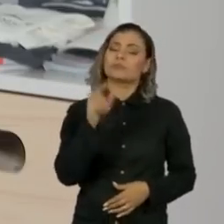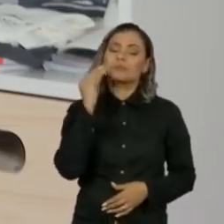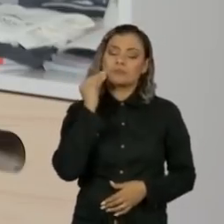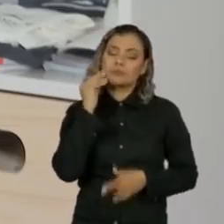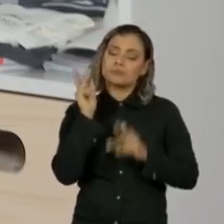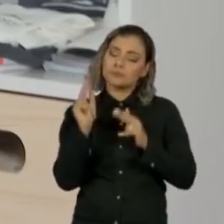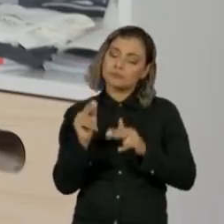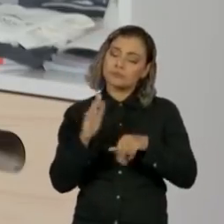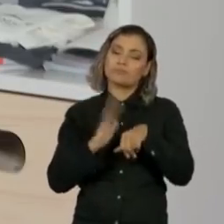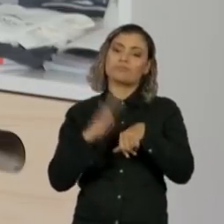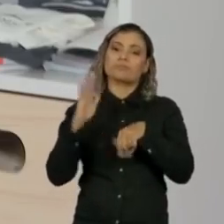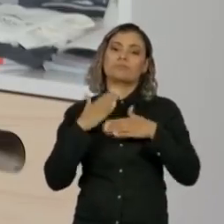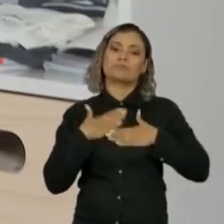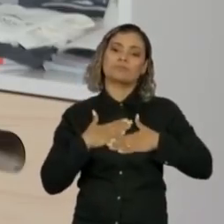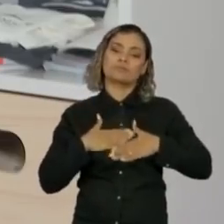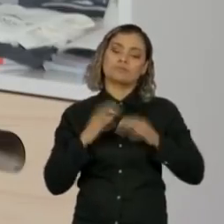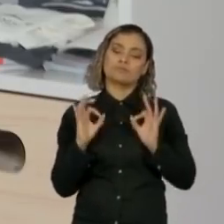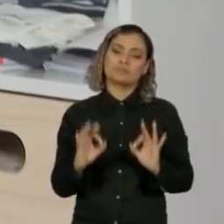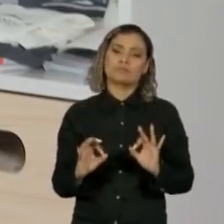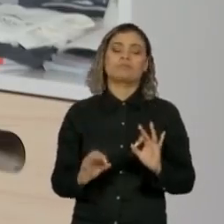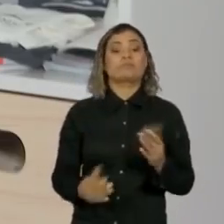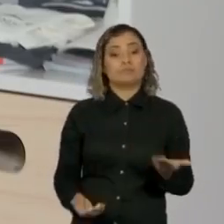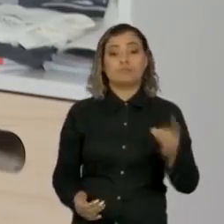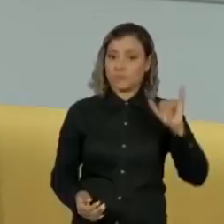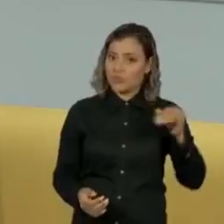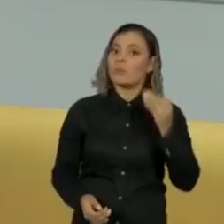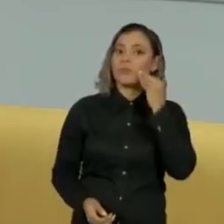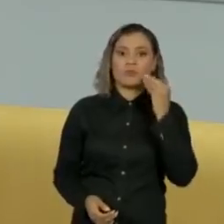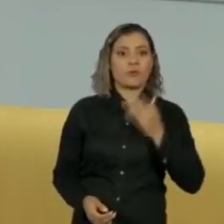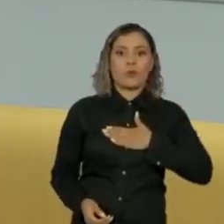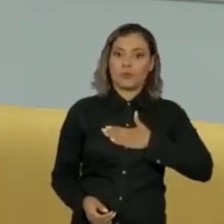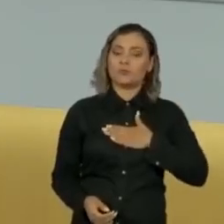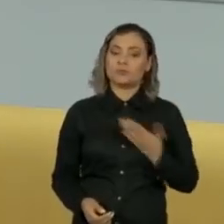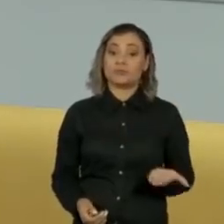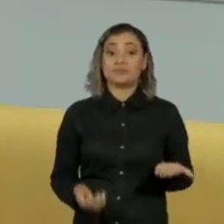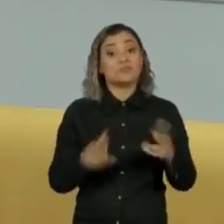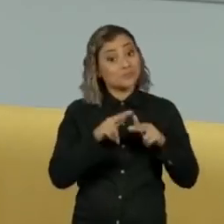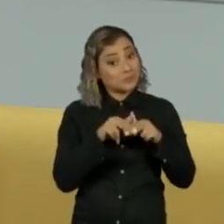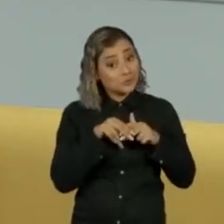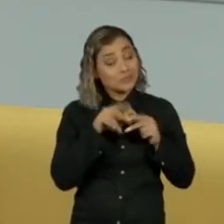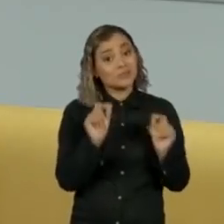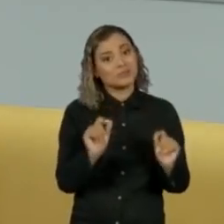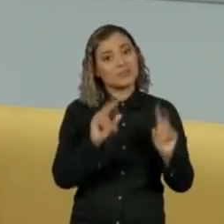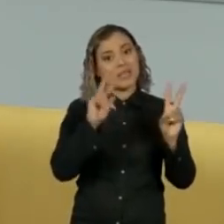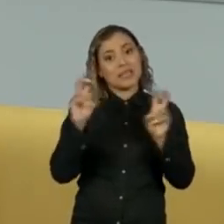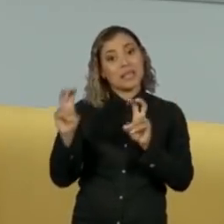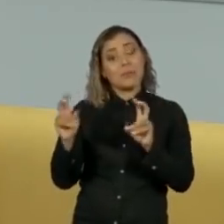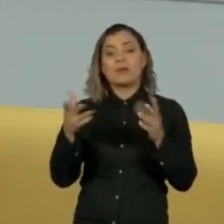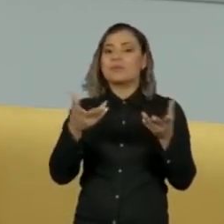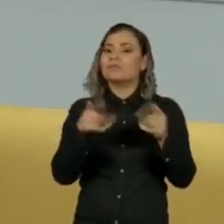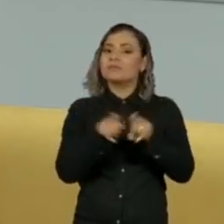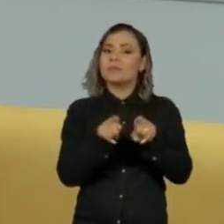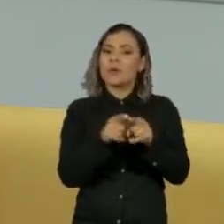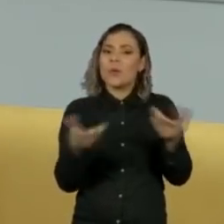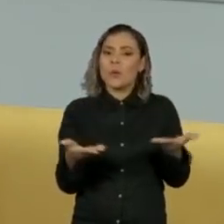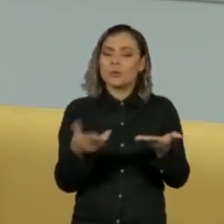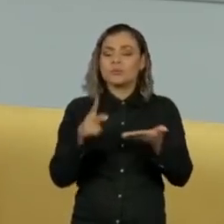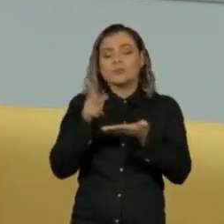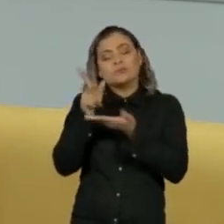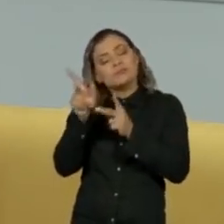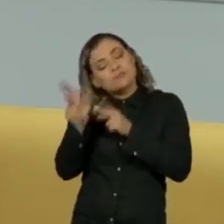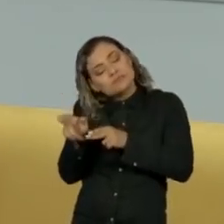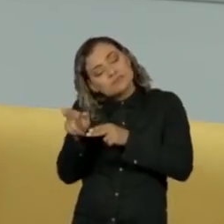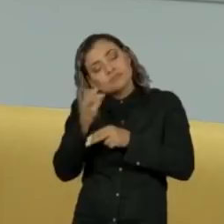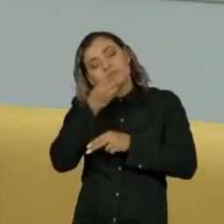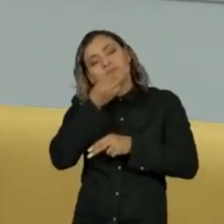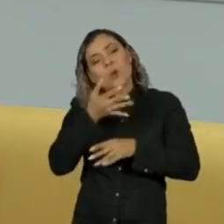dormir um pouco mais para descansar, para recompor, eu aproveito. Bom, ter uma boa noite de sono é fundamental para se ter